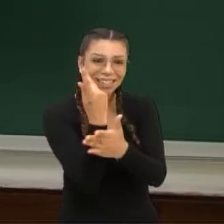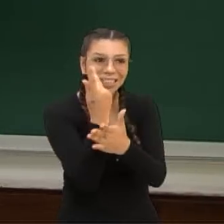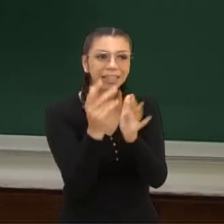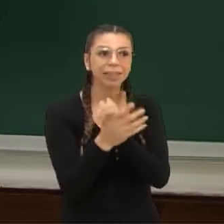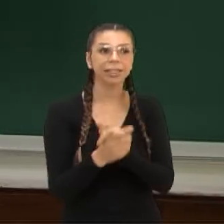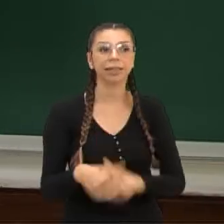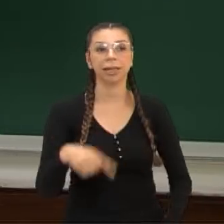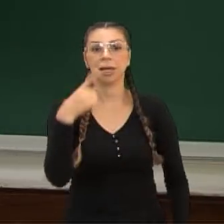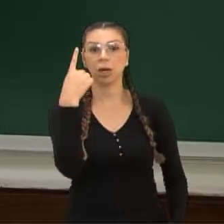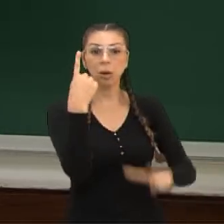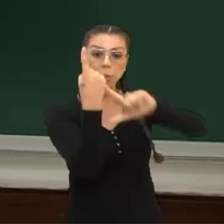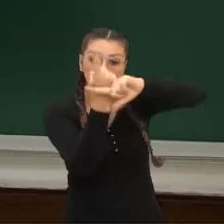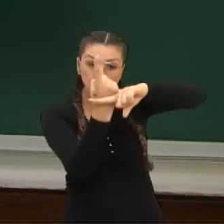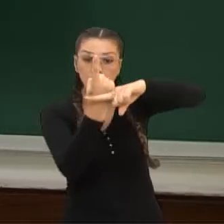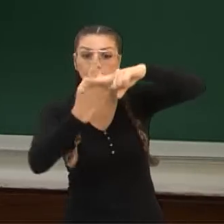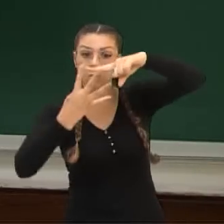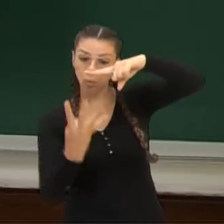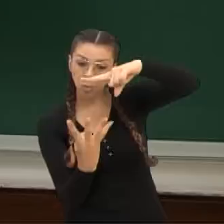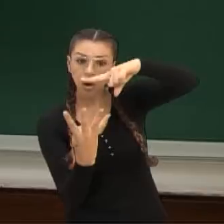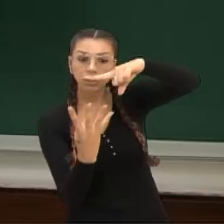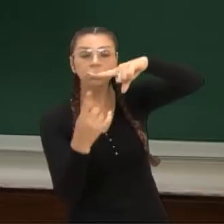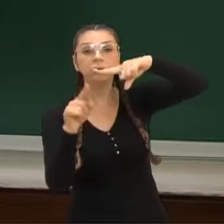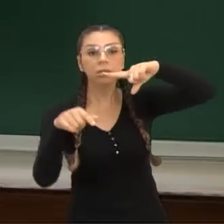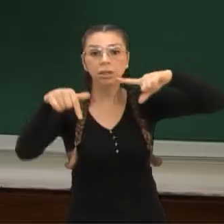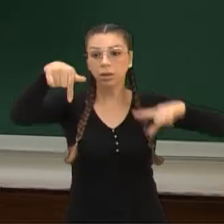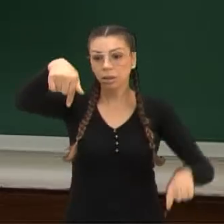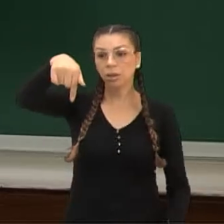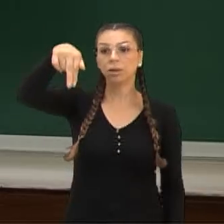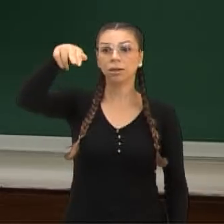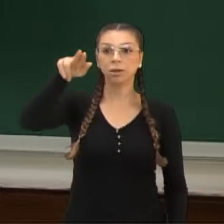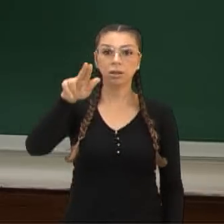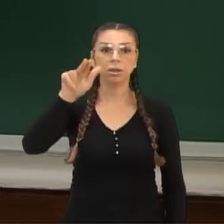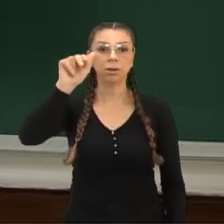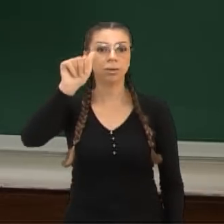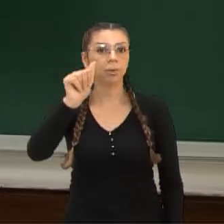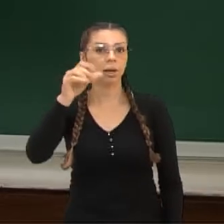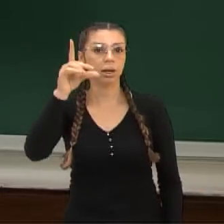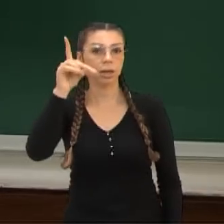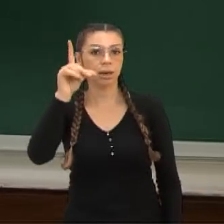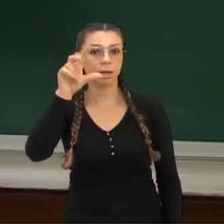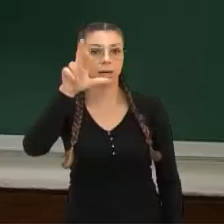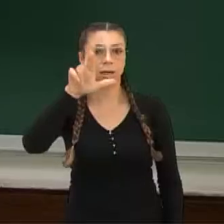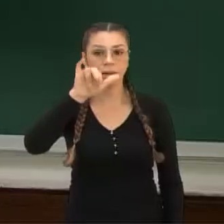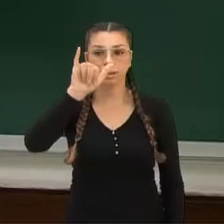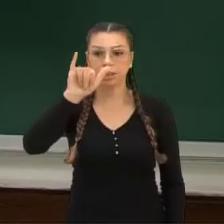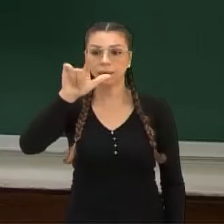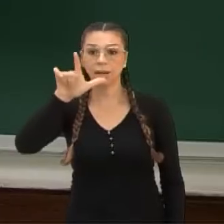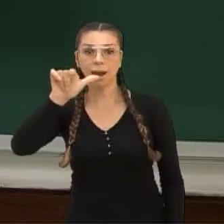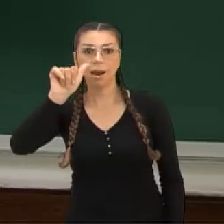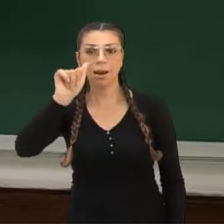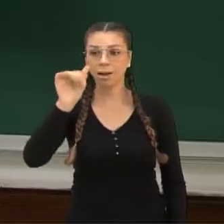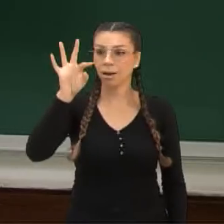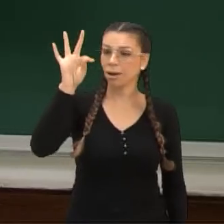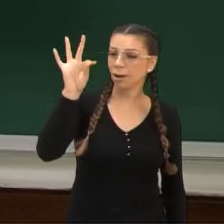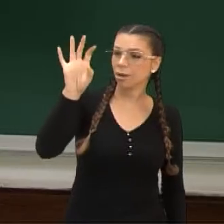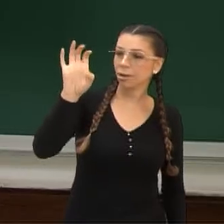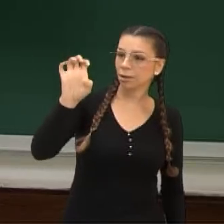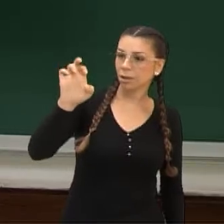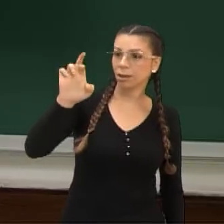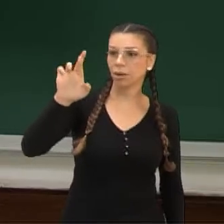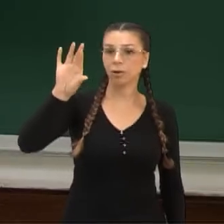É 1/4 do quadrilátero. Esqueça aqui, ó, não é triângulo escaleno. Para ser triângulo escaleno, teria que ter o